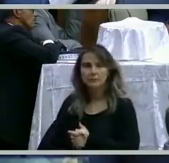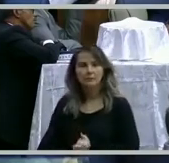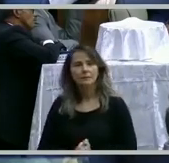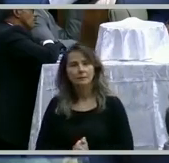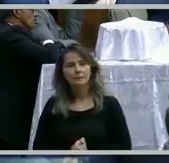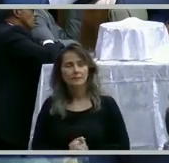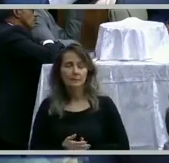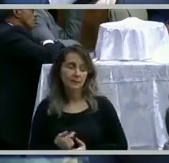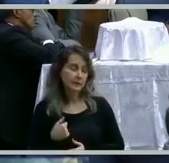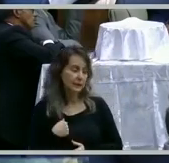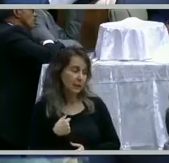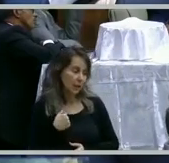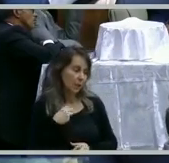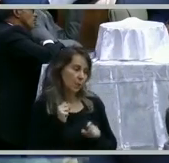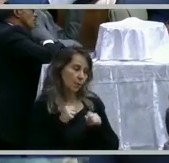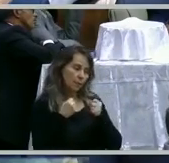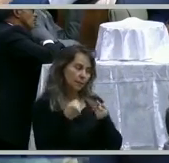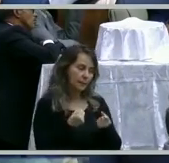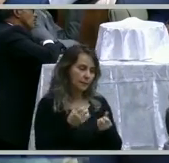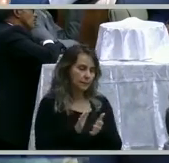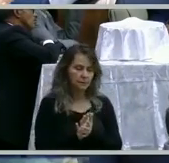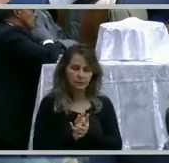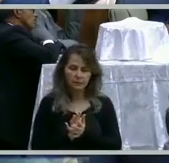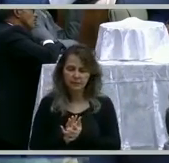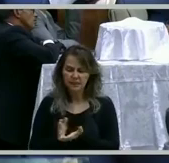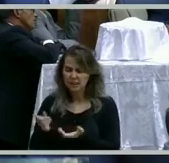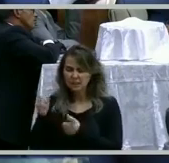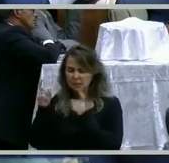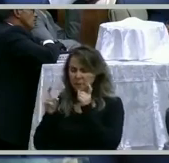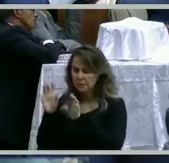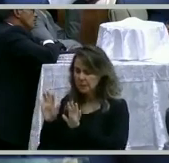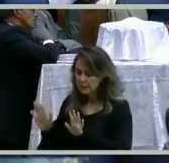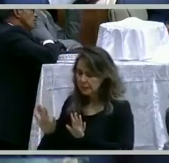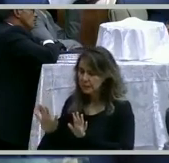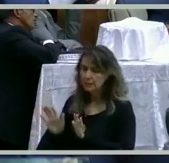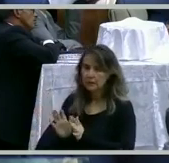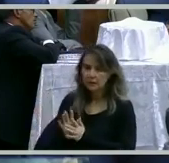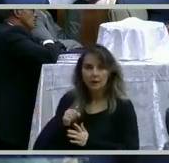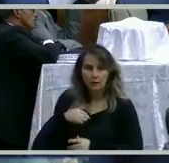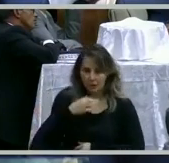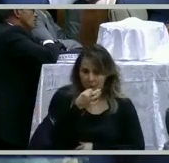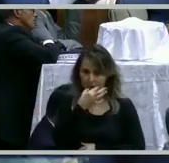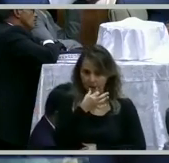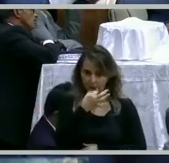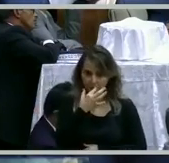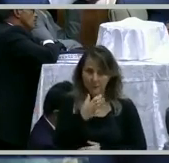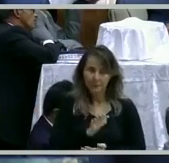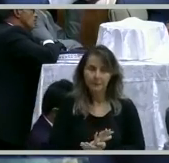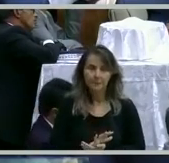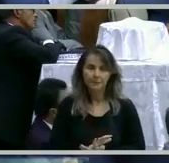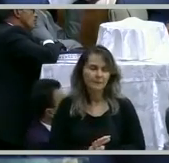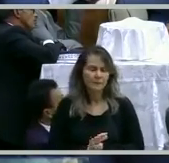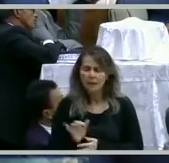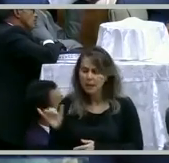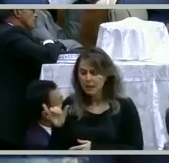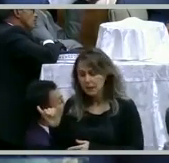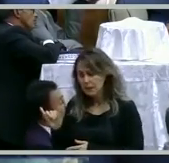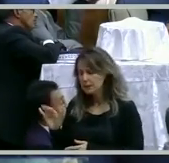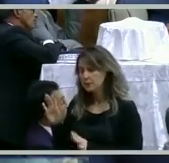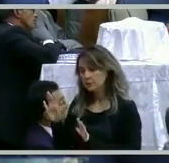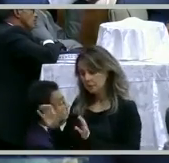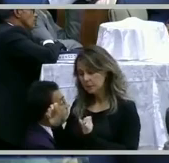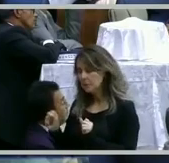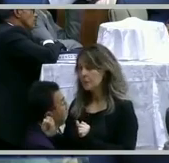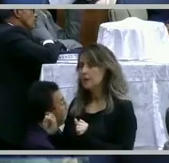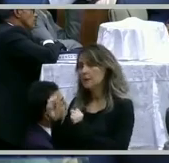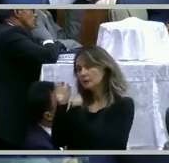Eu disse: pastor, eu vou fazer o possível. Ele disse: não se preocupe não, você está cansado, e eu estou tomando uma medicação, pode... Fique tranquilo, você durma,